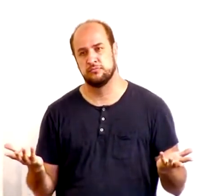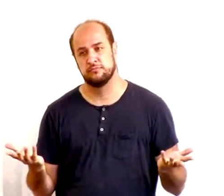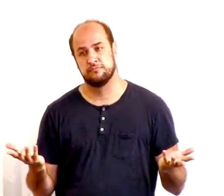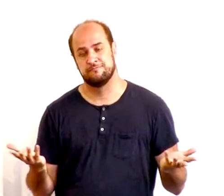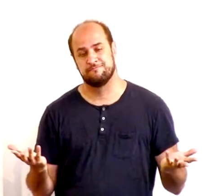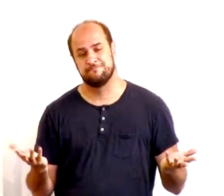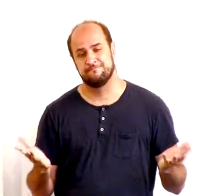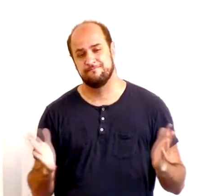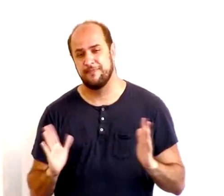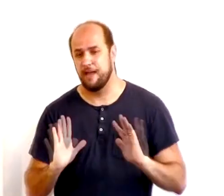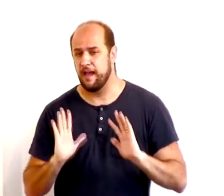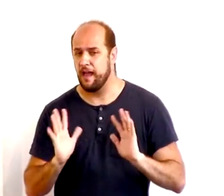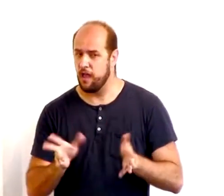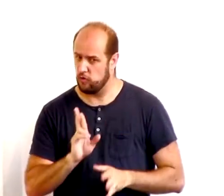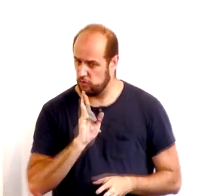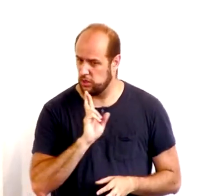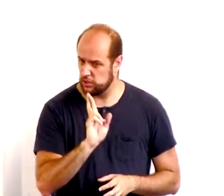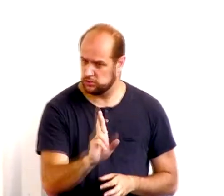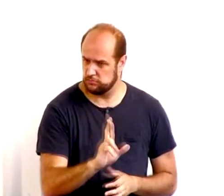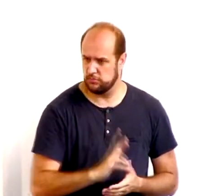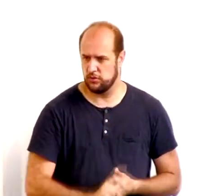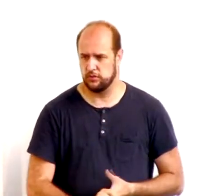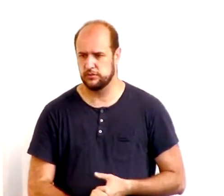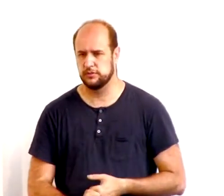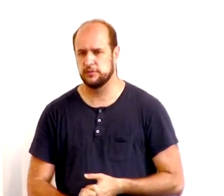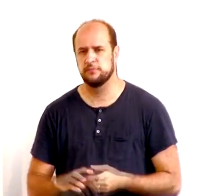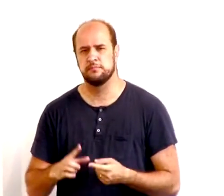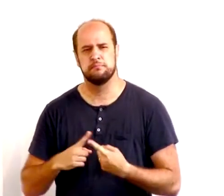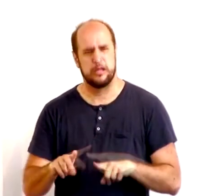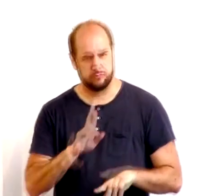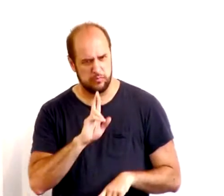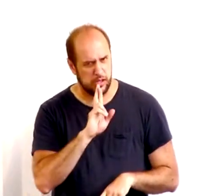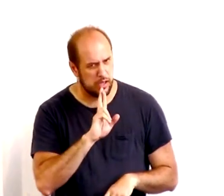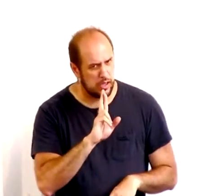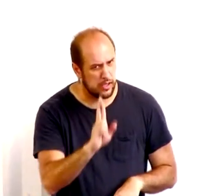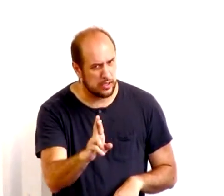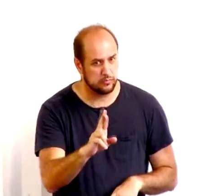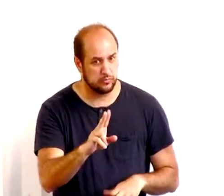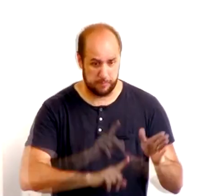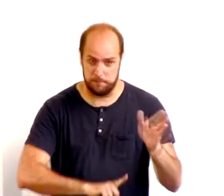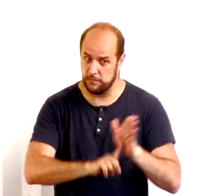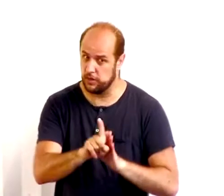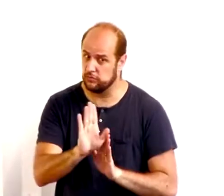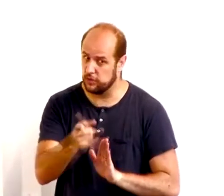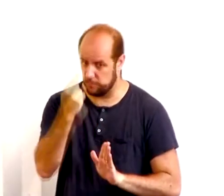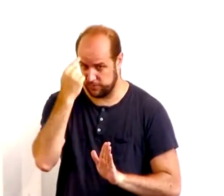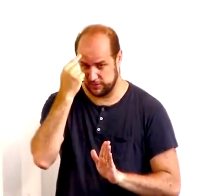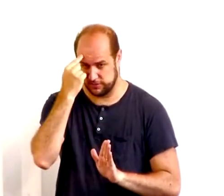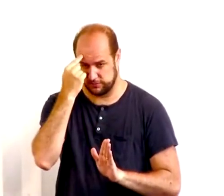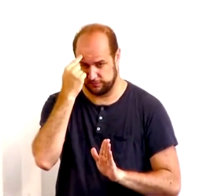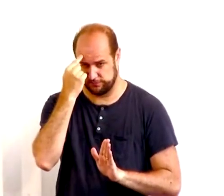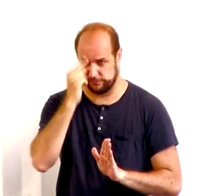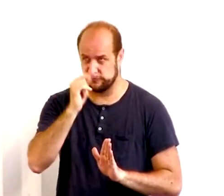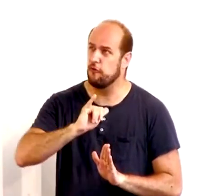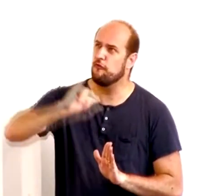talvez eu tivesse de dar uma resposta, mas eu vou dar a resposta em pergunta. Fale com